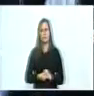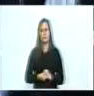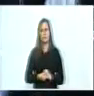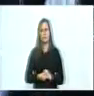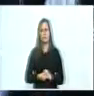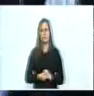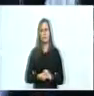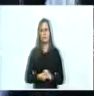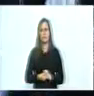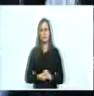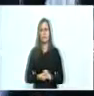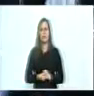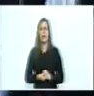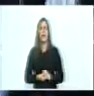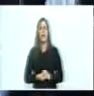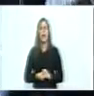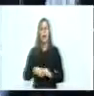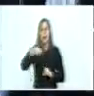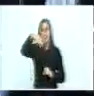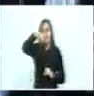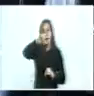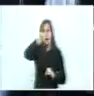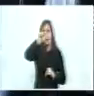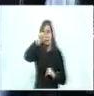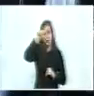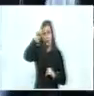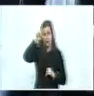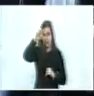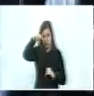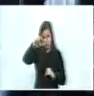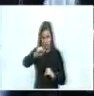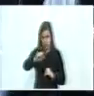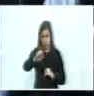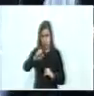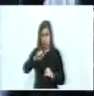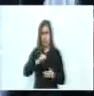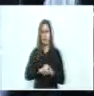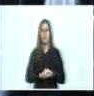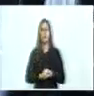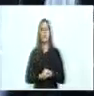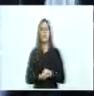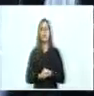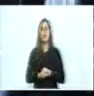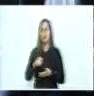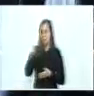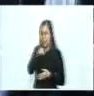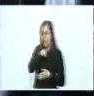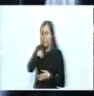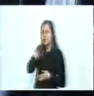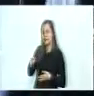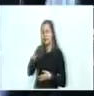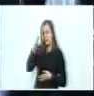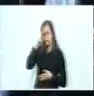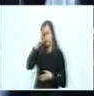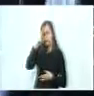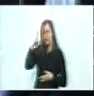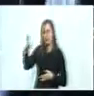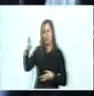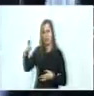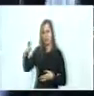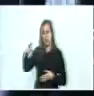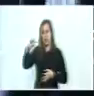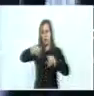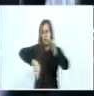A excelentíssima senhora Marilane Santana Pinto Coelho Ferreira, senhora presidente, justifico minha